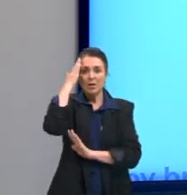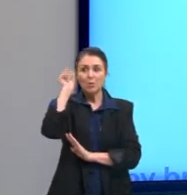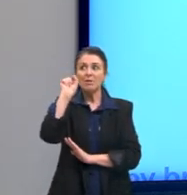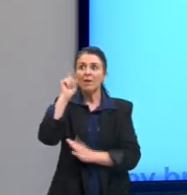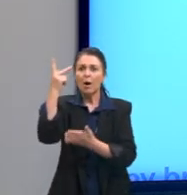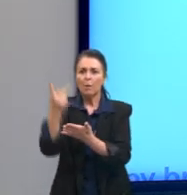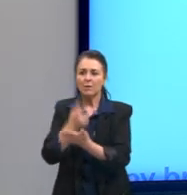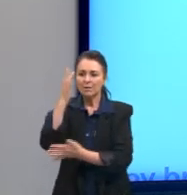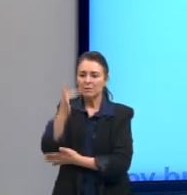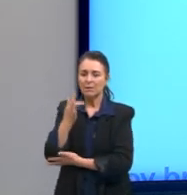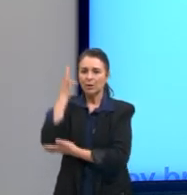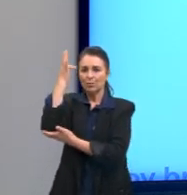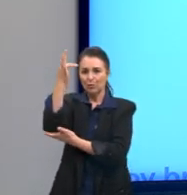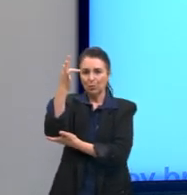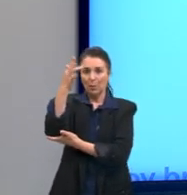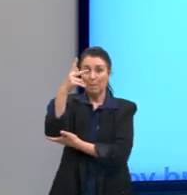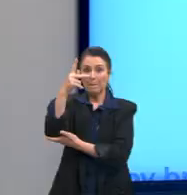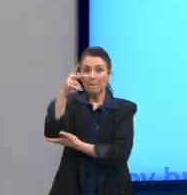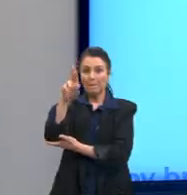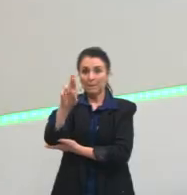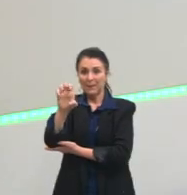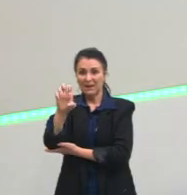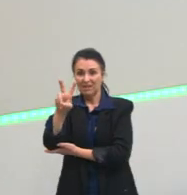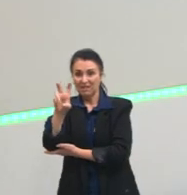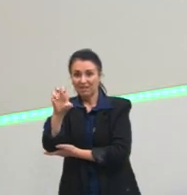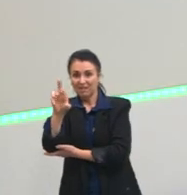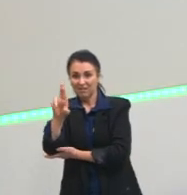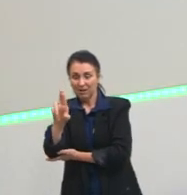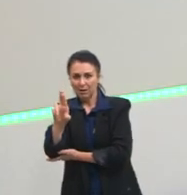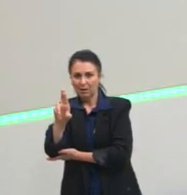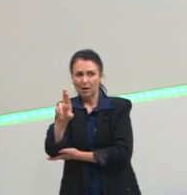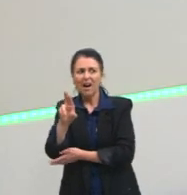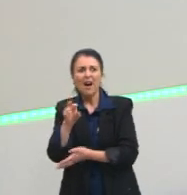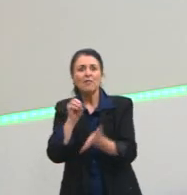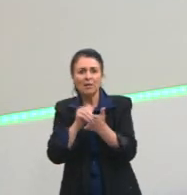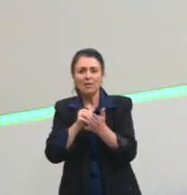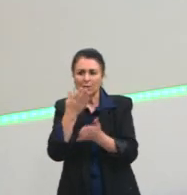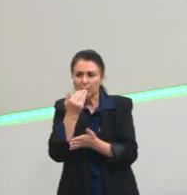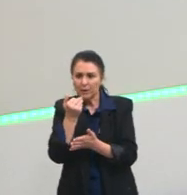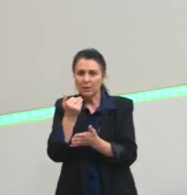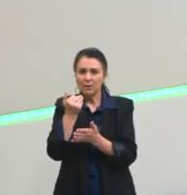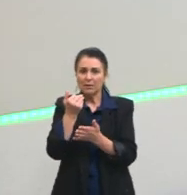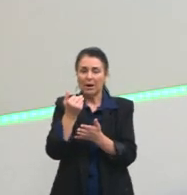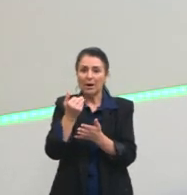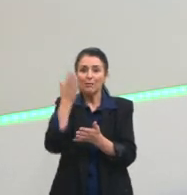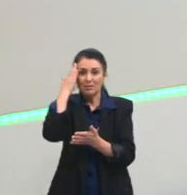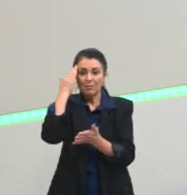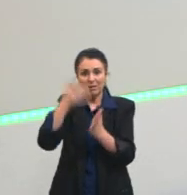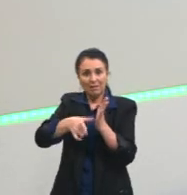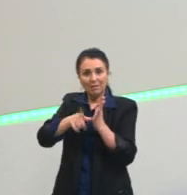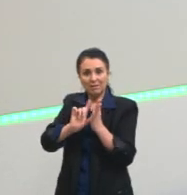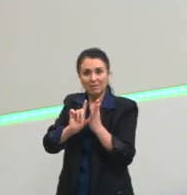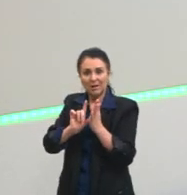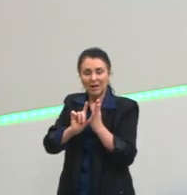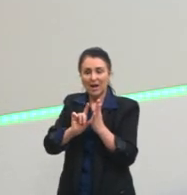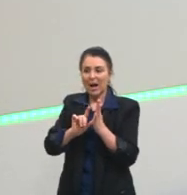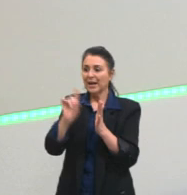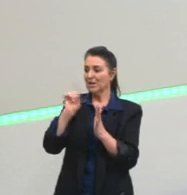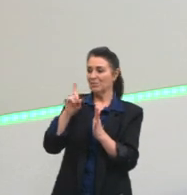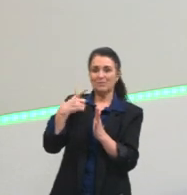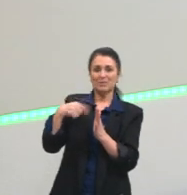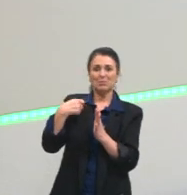é isso pode faltar alimento pode faltar coisas então prever para prover não podemos deixar faltar